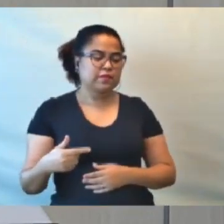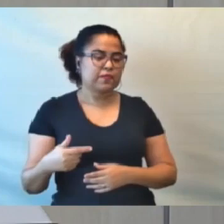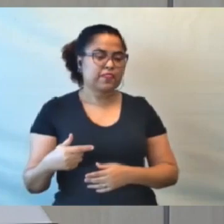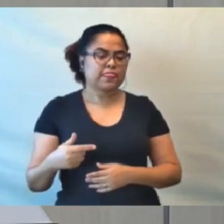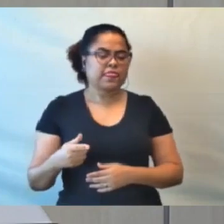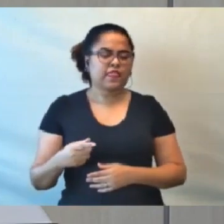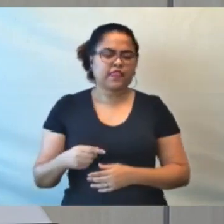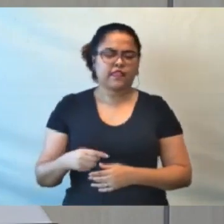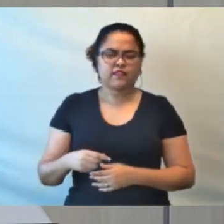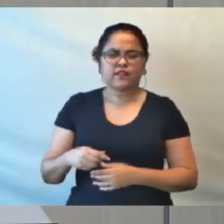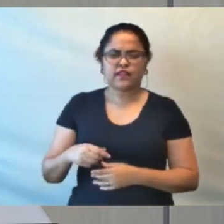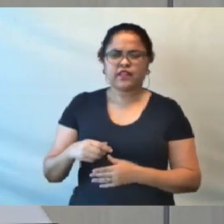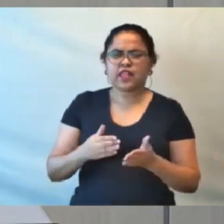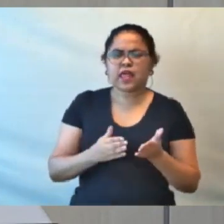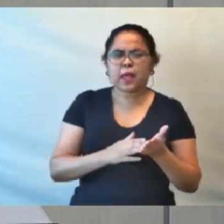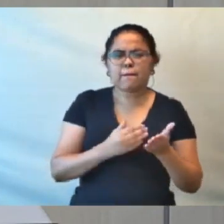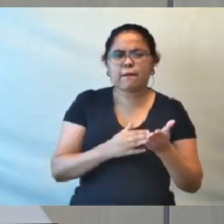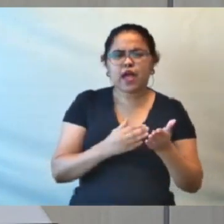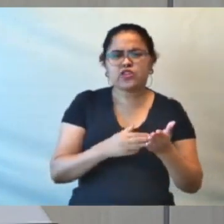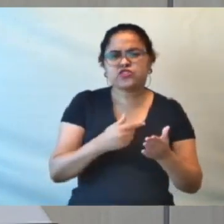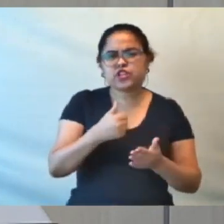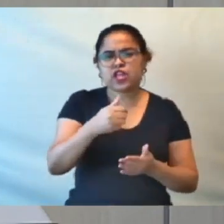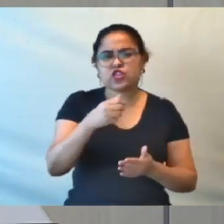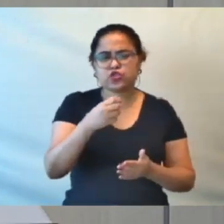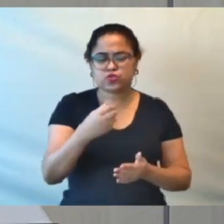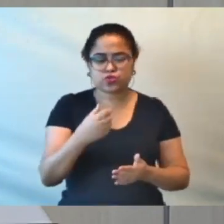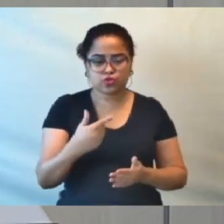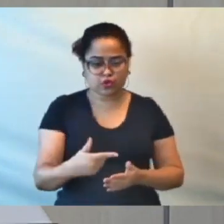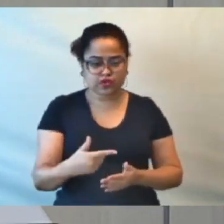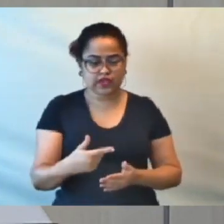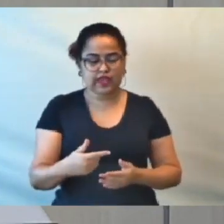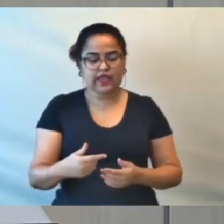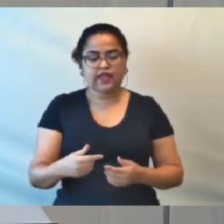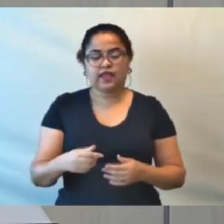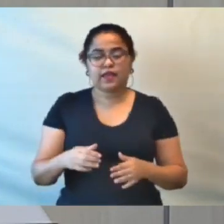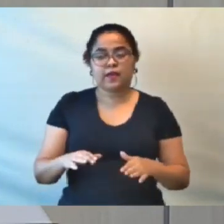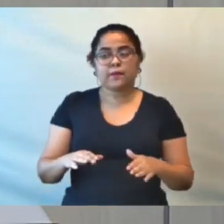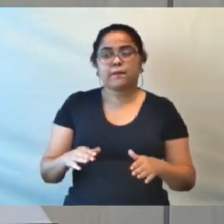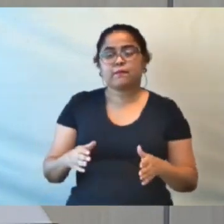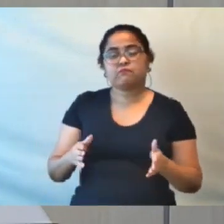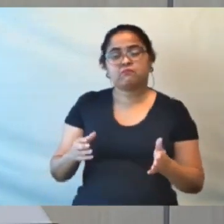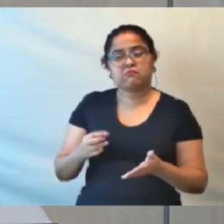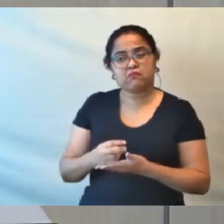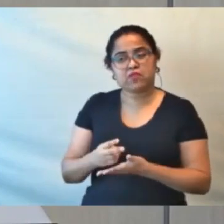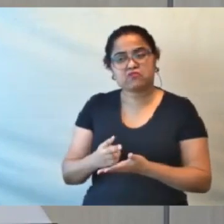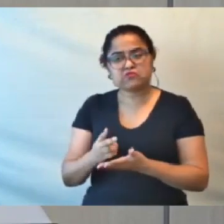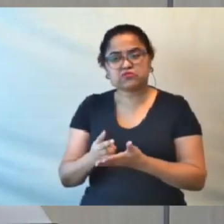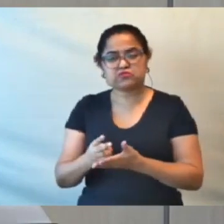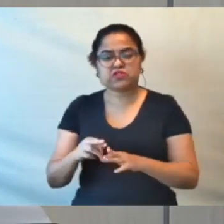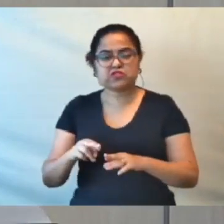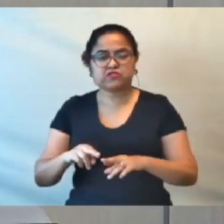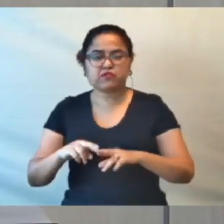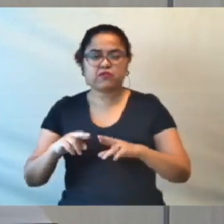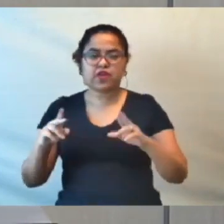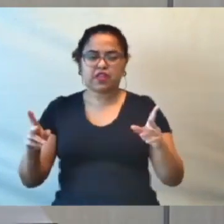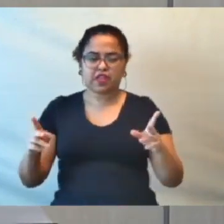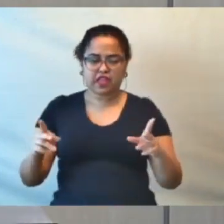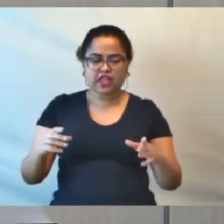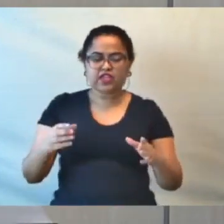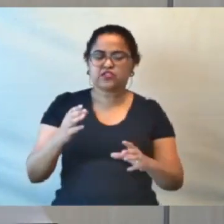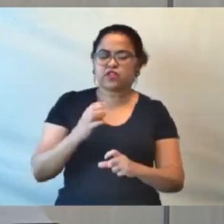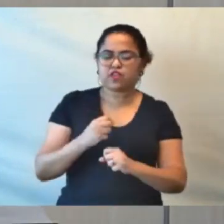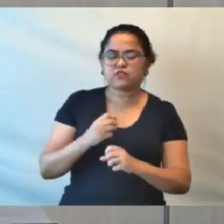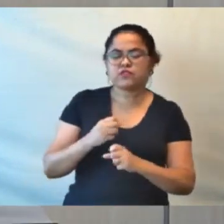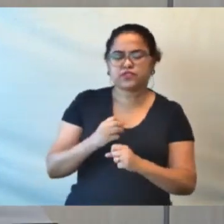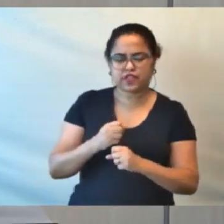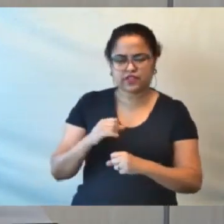apesar dos diferentes resultados apresentados pelas duas empresas e pelo IGAN, no caso as duas empresas, nós estamos nos